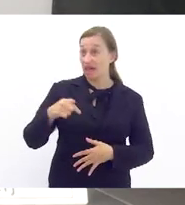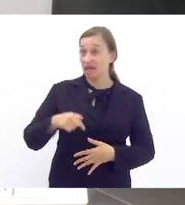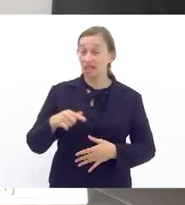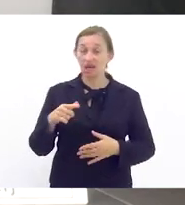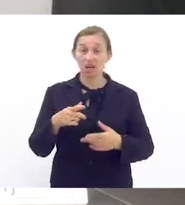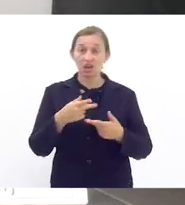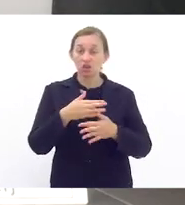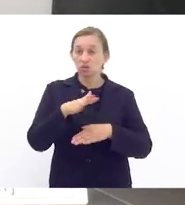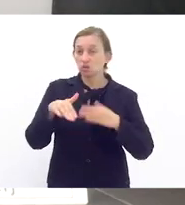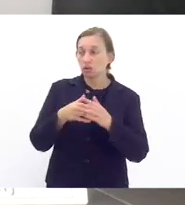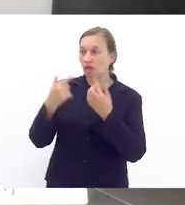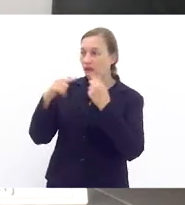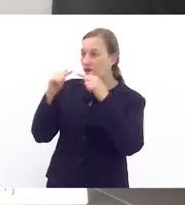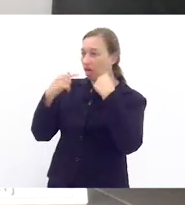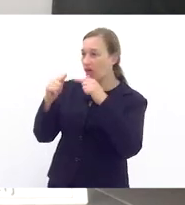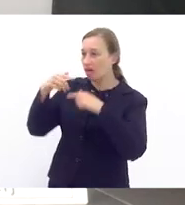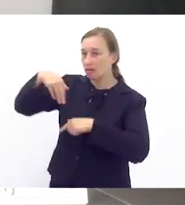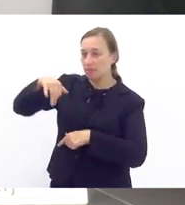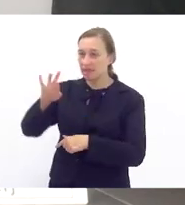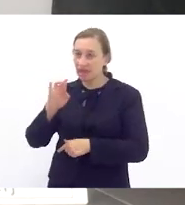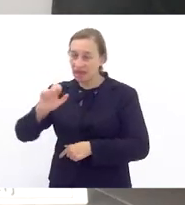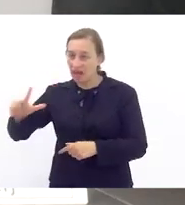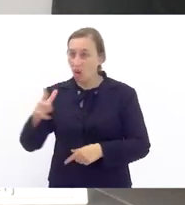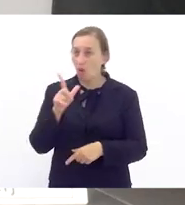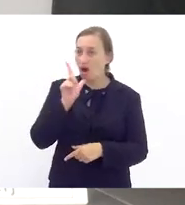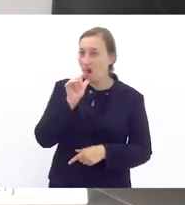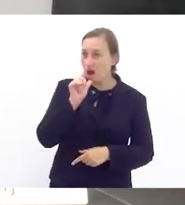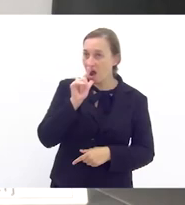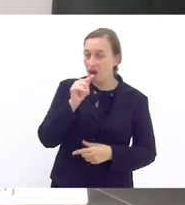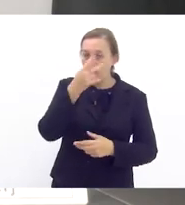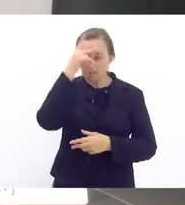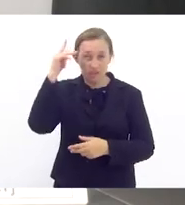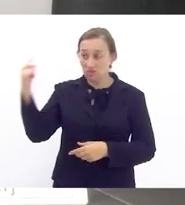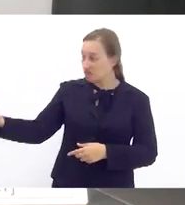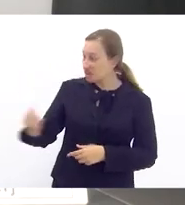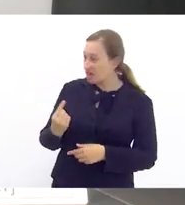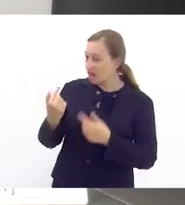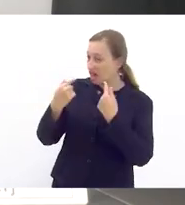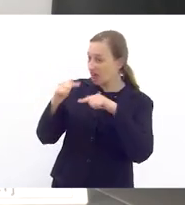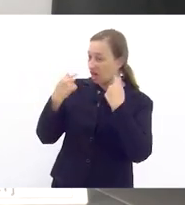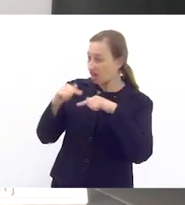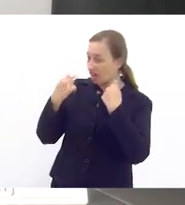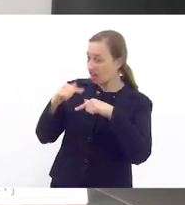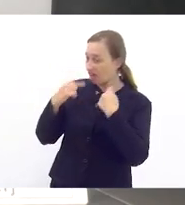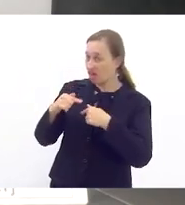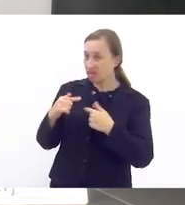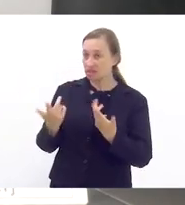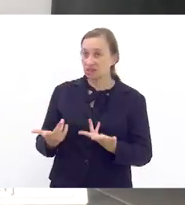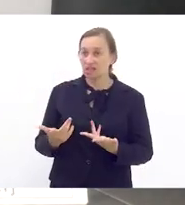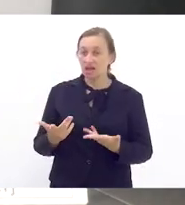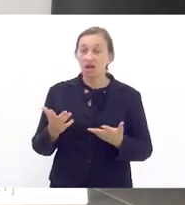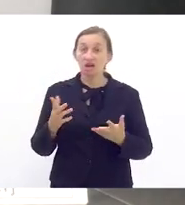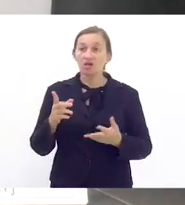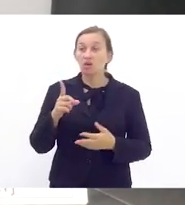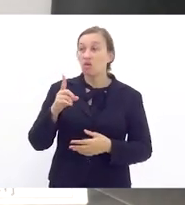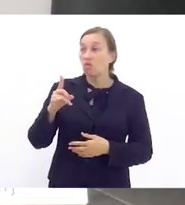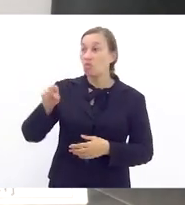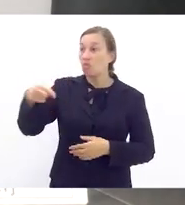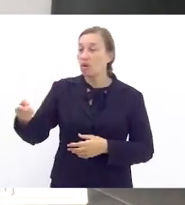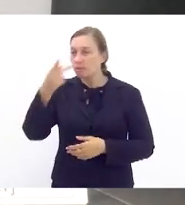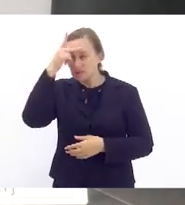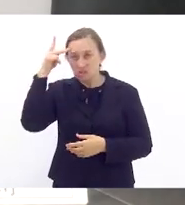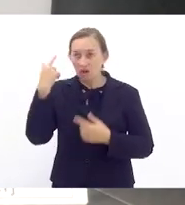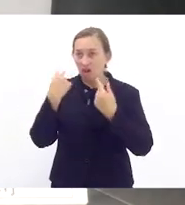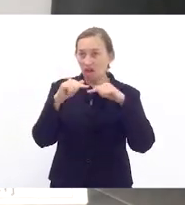mundo reclamar de água mineral. Ou pessoas vêm aqui reclamar de água mineral. E reclamam comigo, por exemplo, outro dia teve uma reclamando comigo que